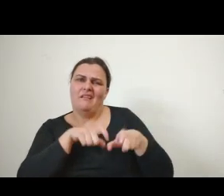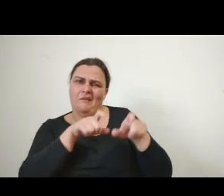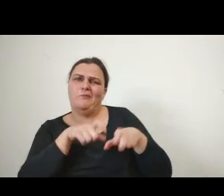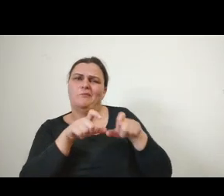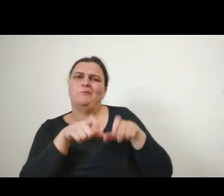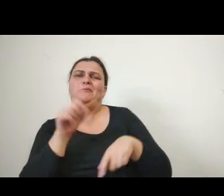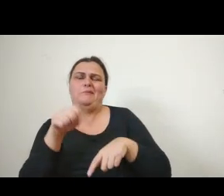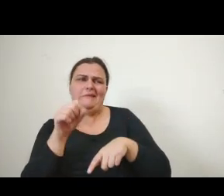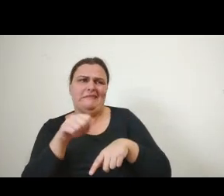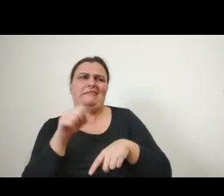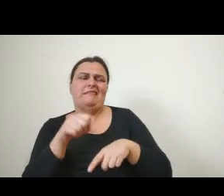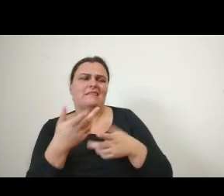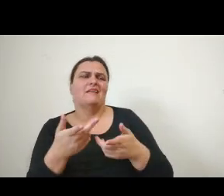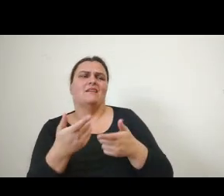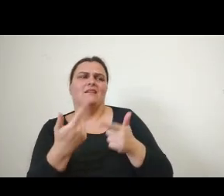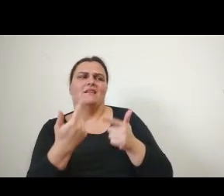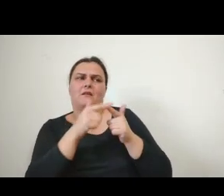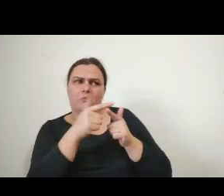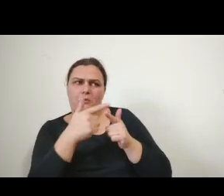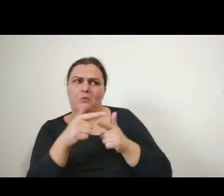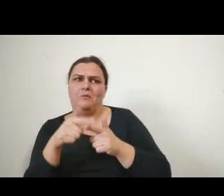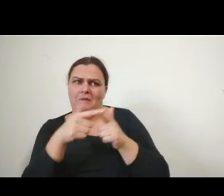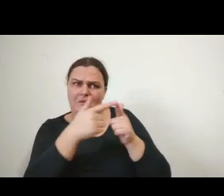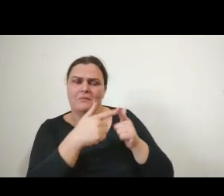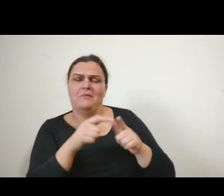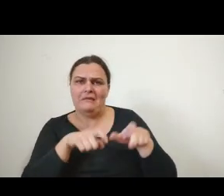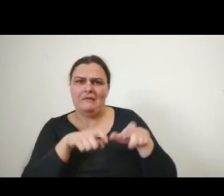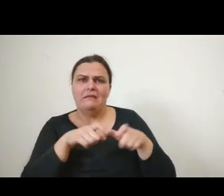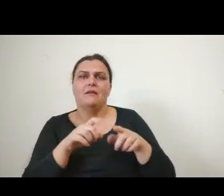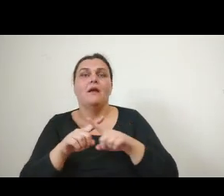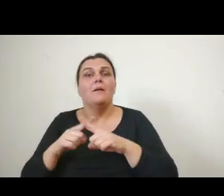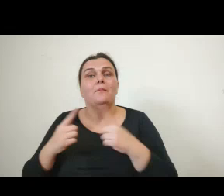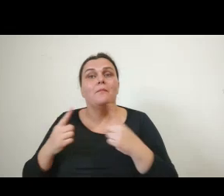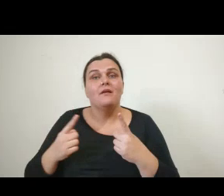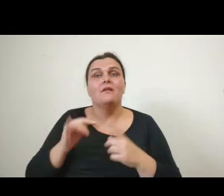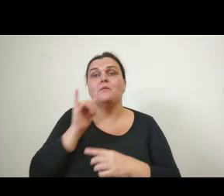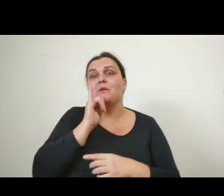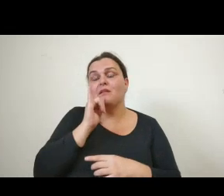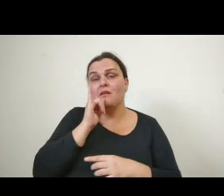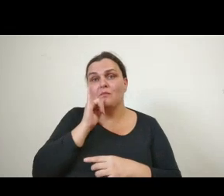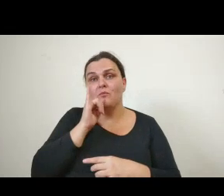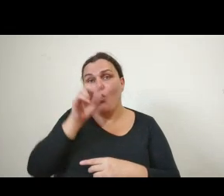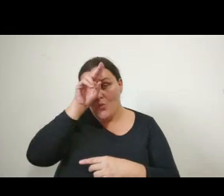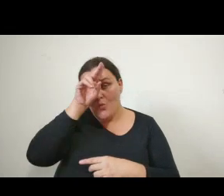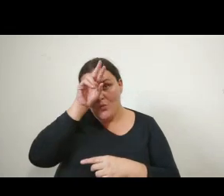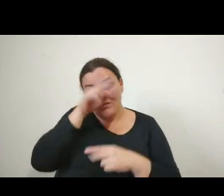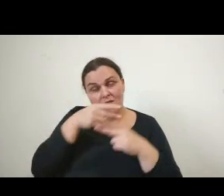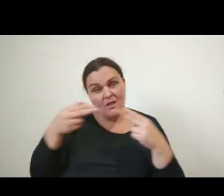agrícolas, e os insetos são bastante afetados pela temperatura.